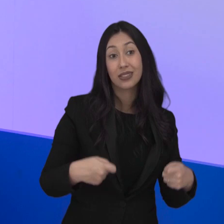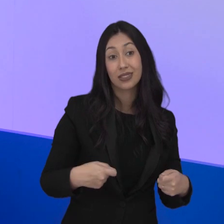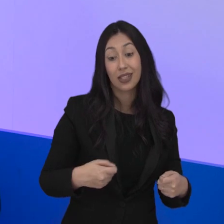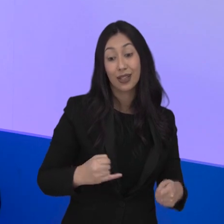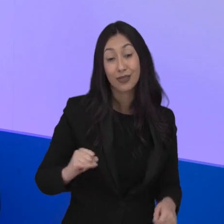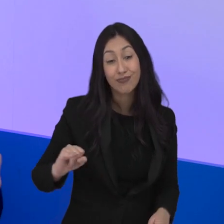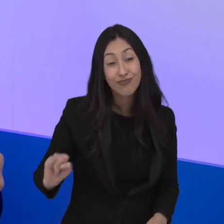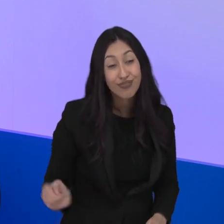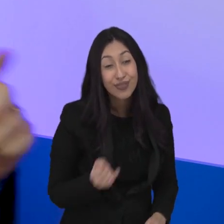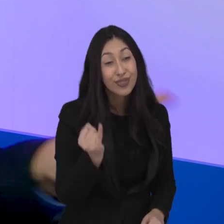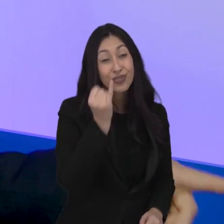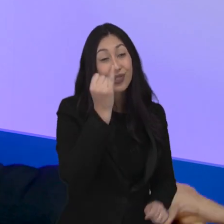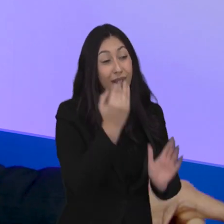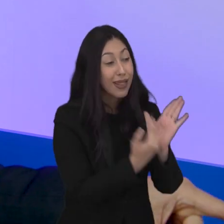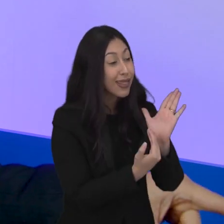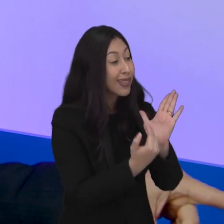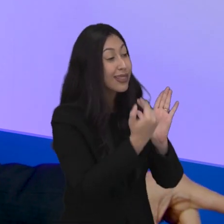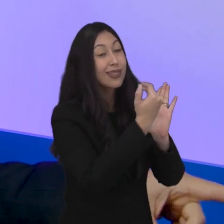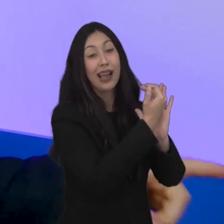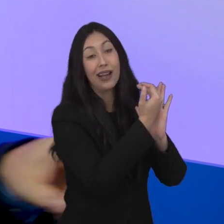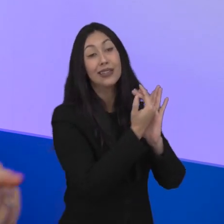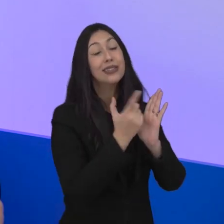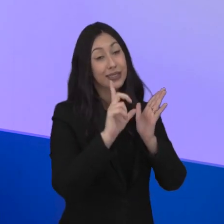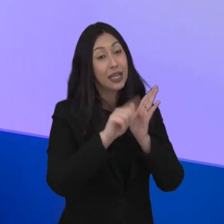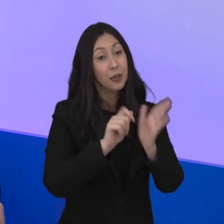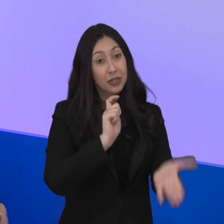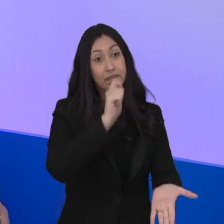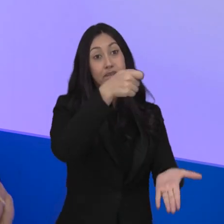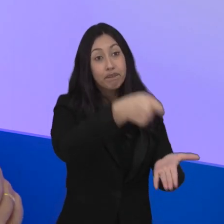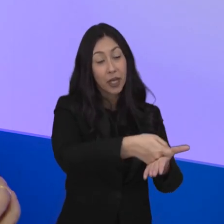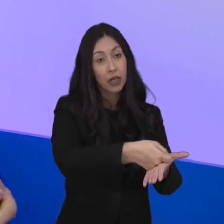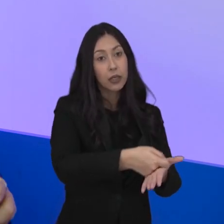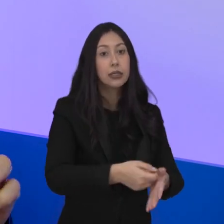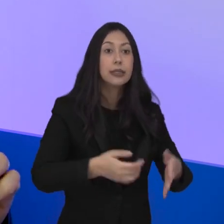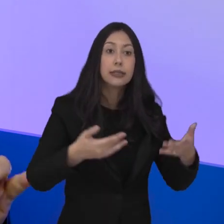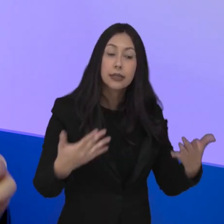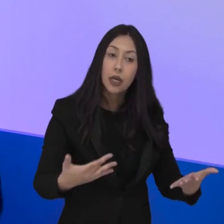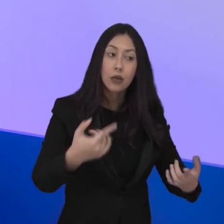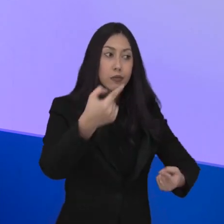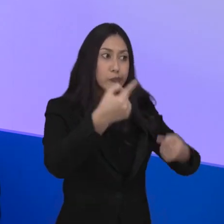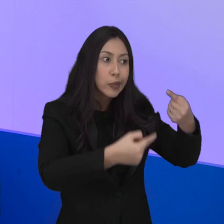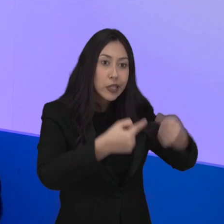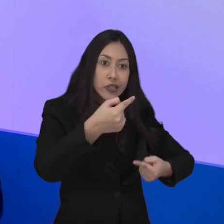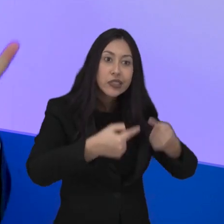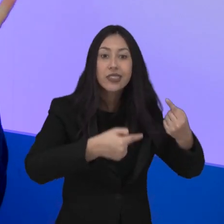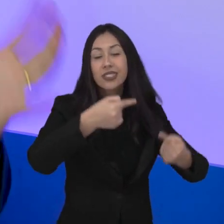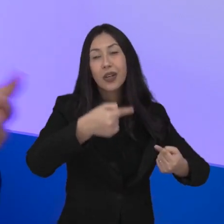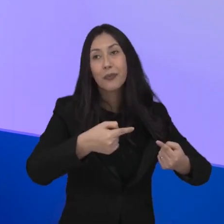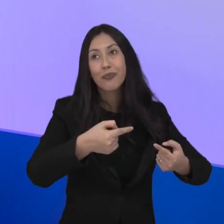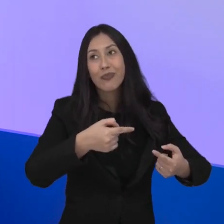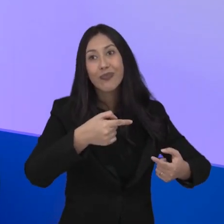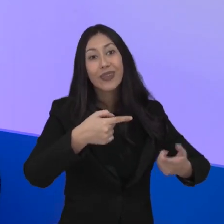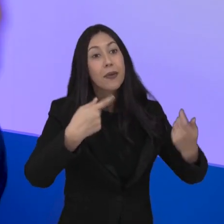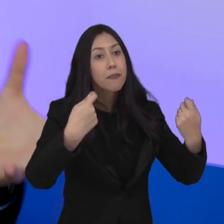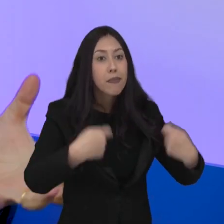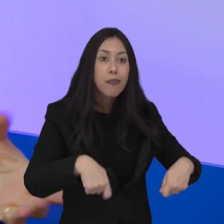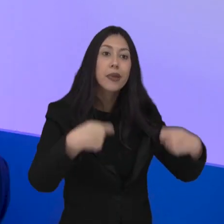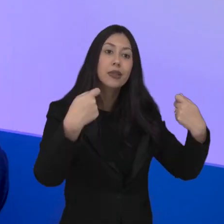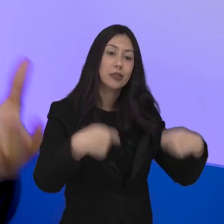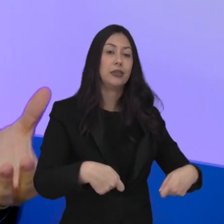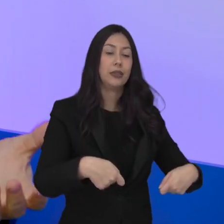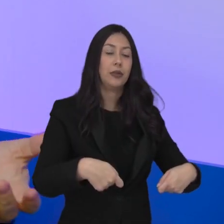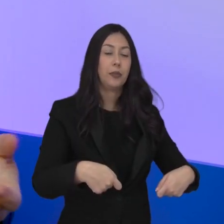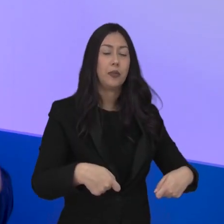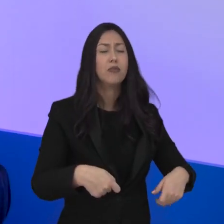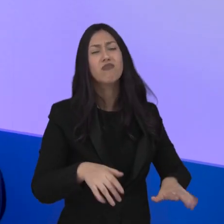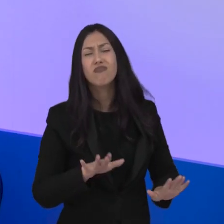endividamento para pagar os juros do dinheiro que foi aplicado. Então, esse é o debate que talvez seja que falte quando a gente